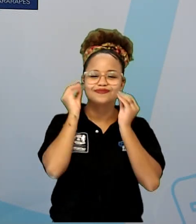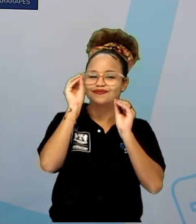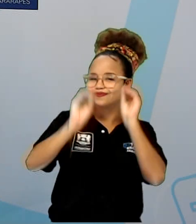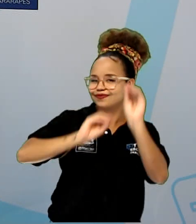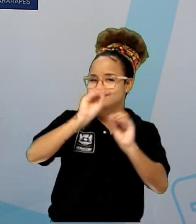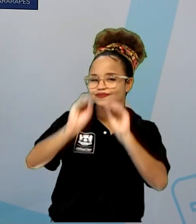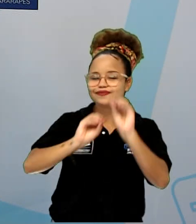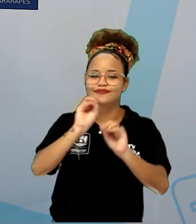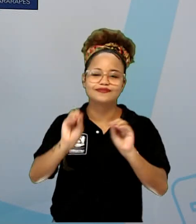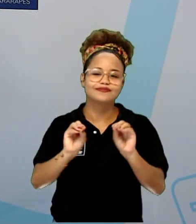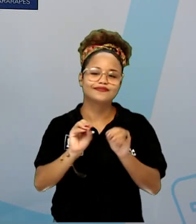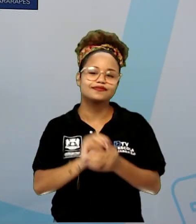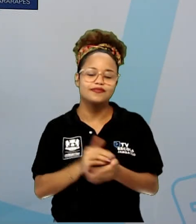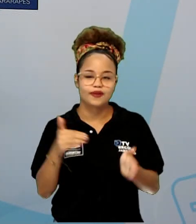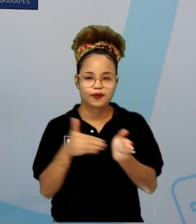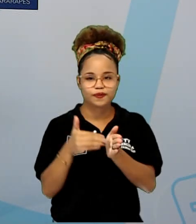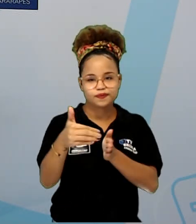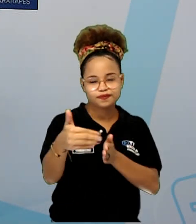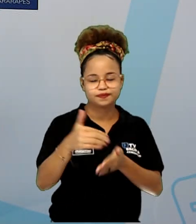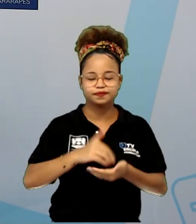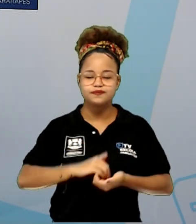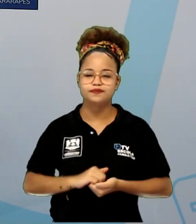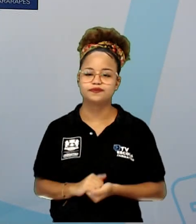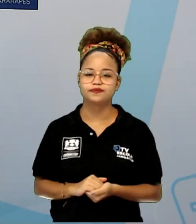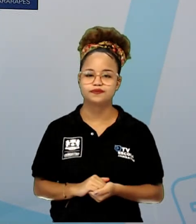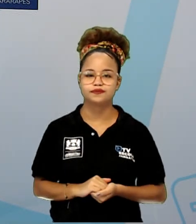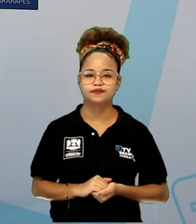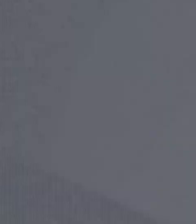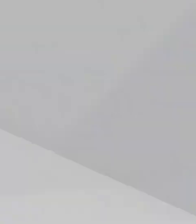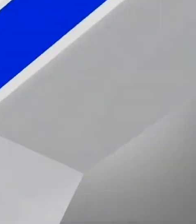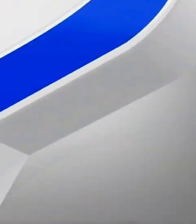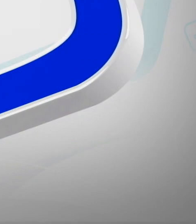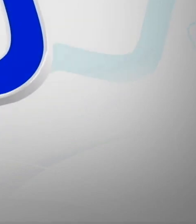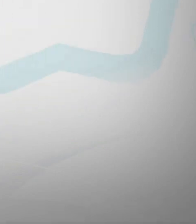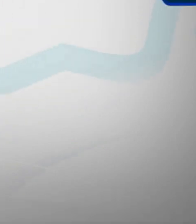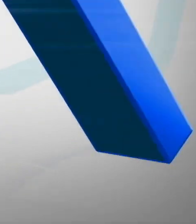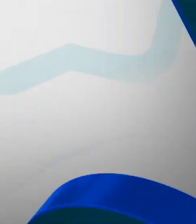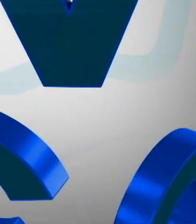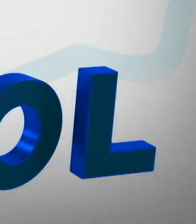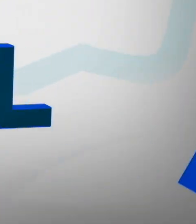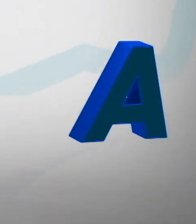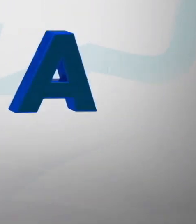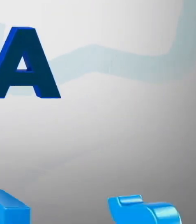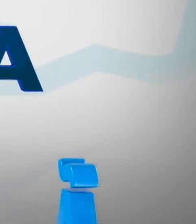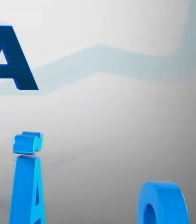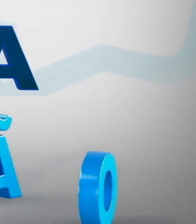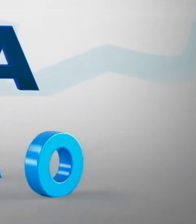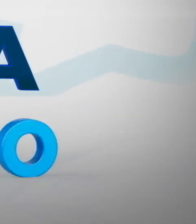beijo enorme no coração e até a próxima aula.